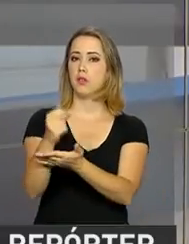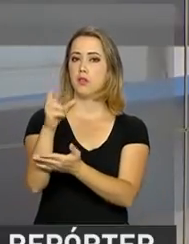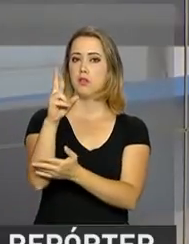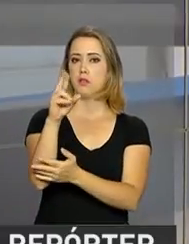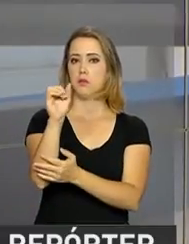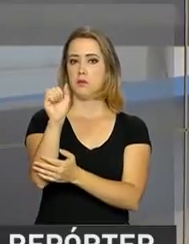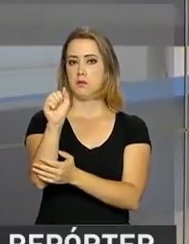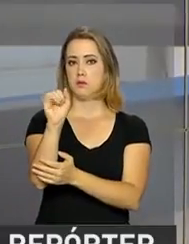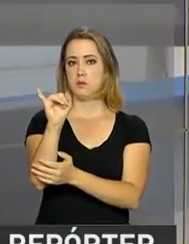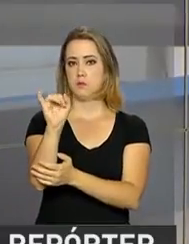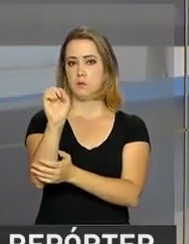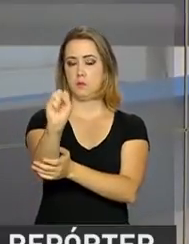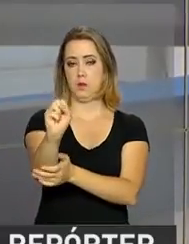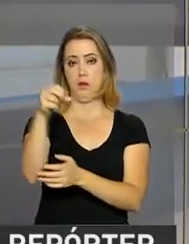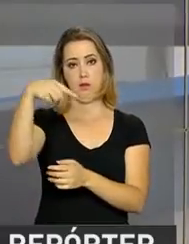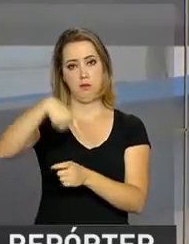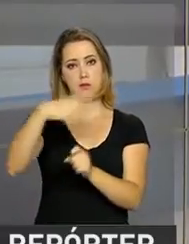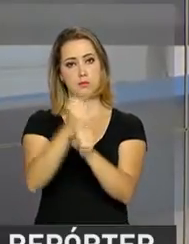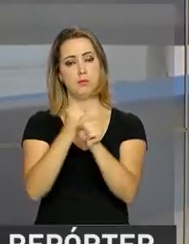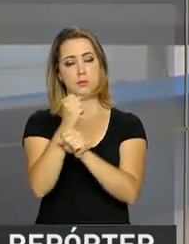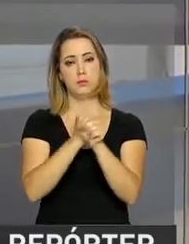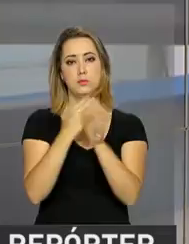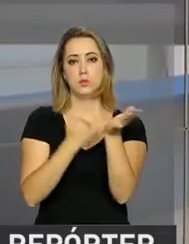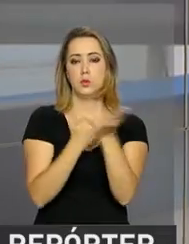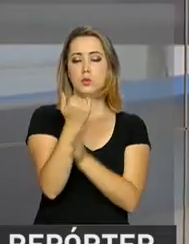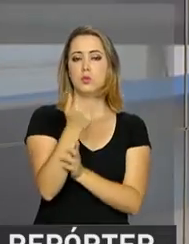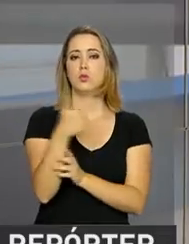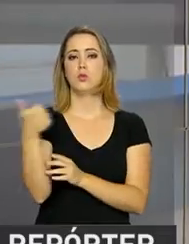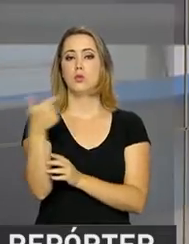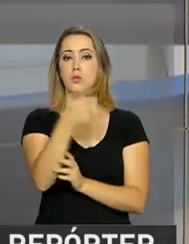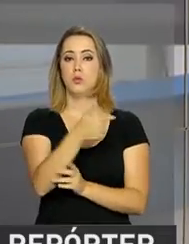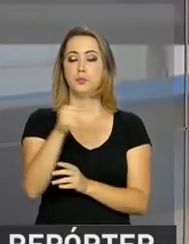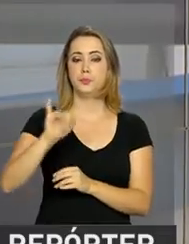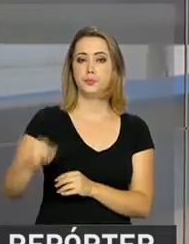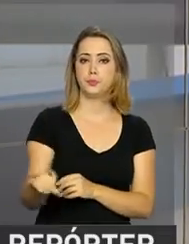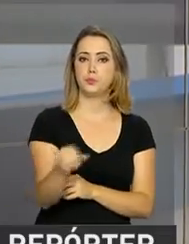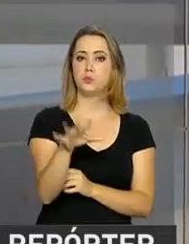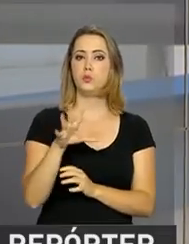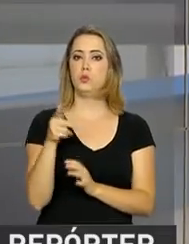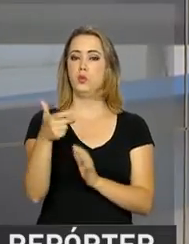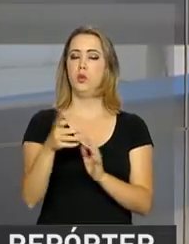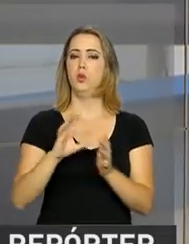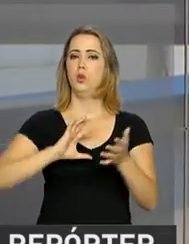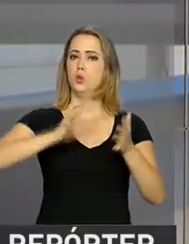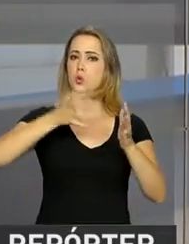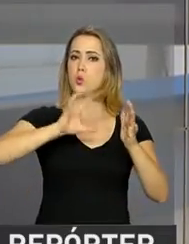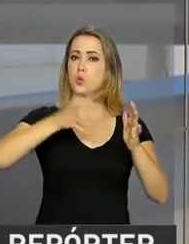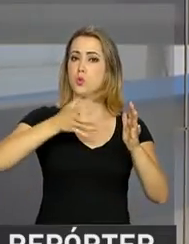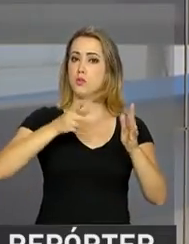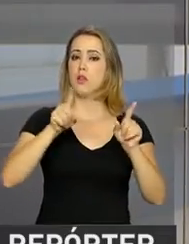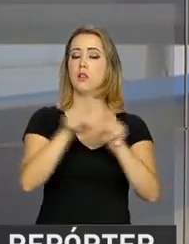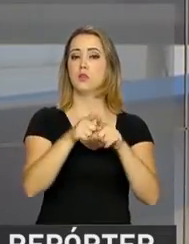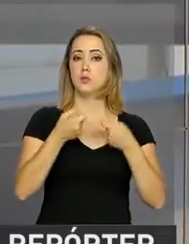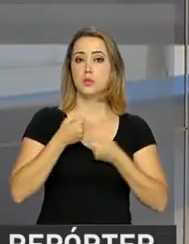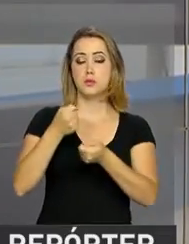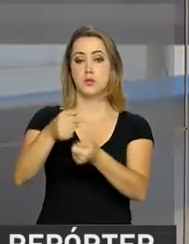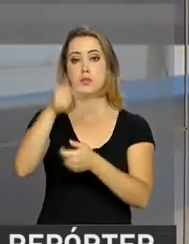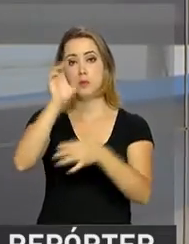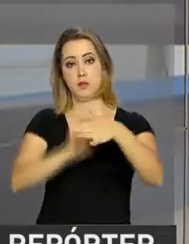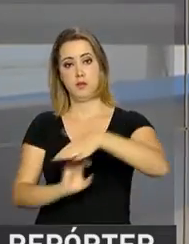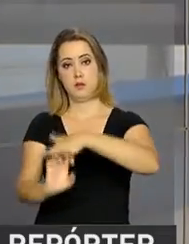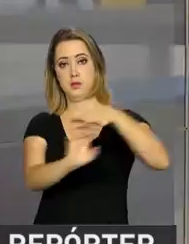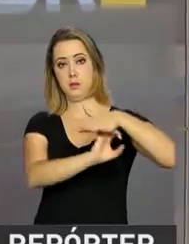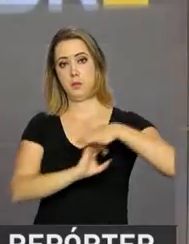2016 que começa no próximo dia 17 de janeiro a entrega dos dados deve ser feita pelos empregadores em todo o país